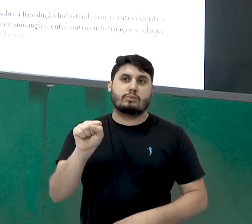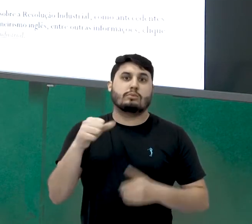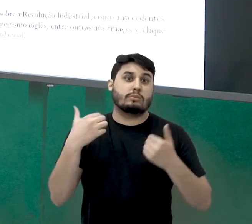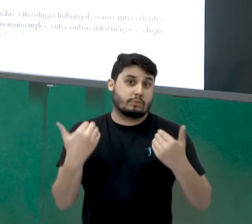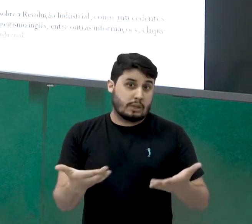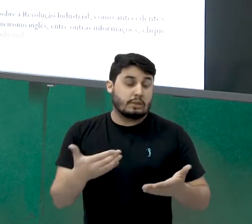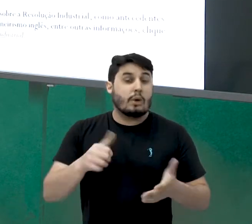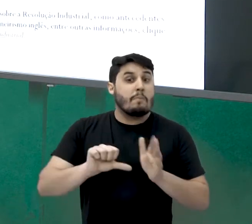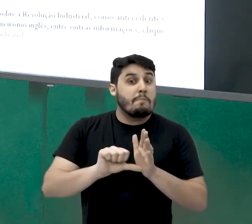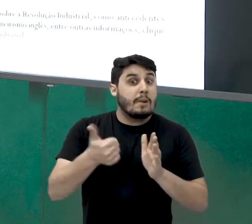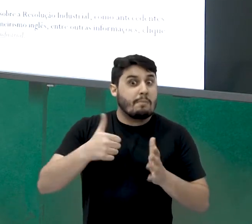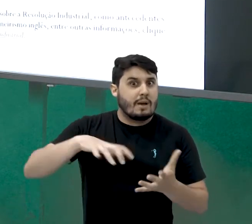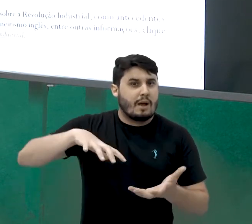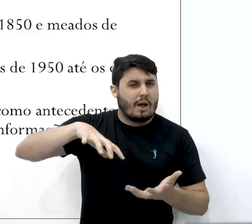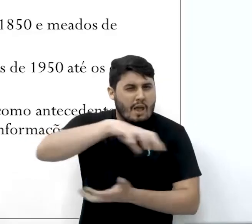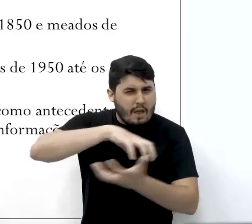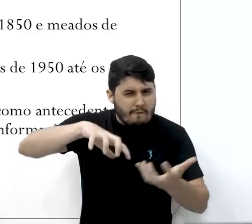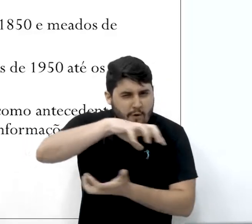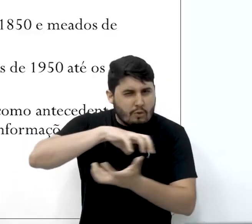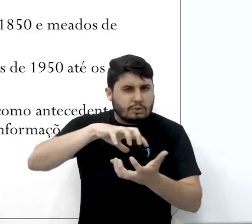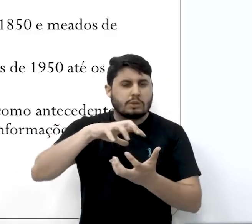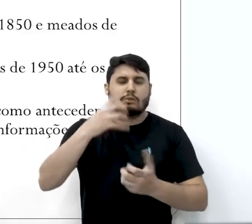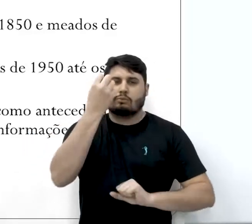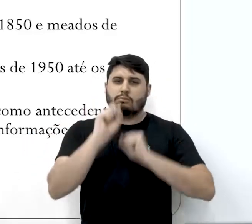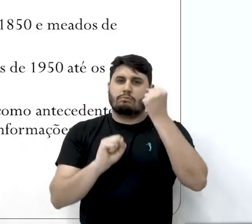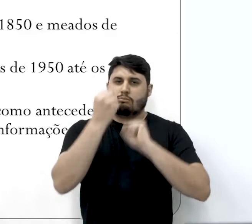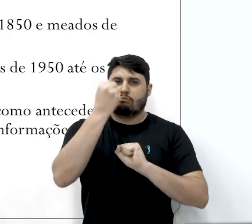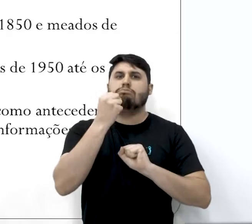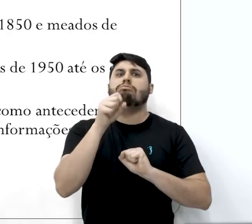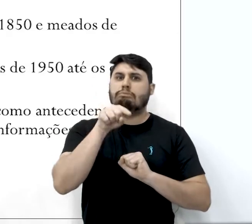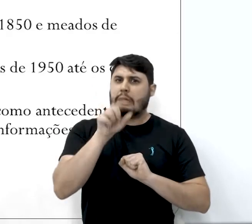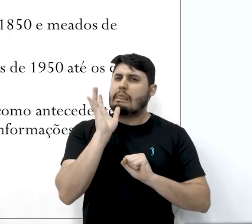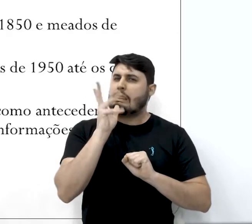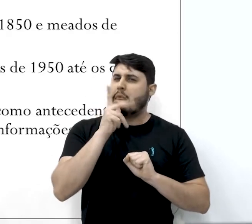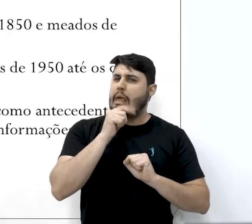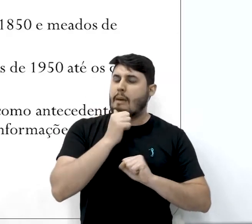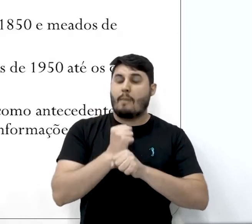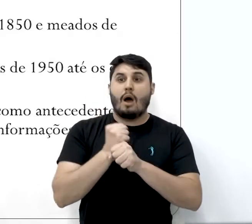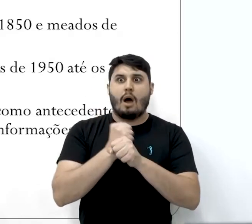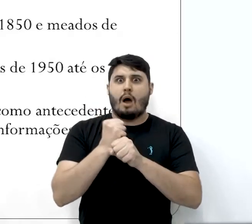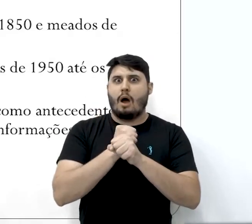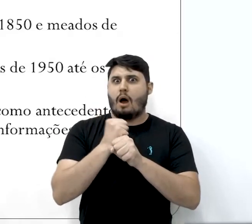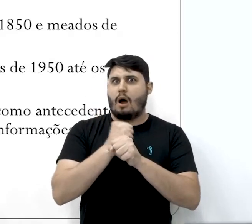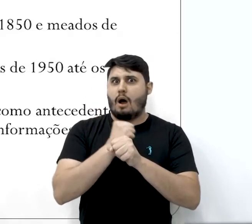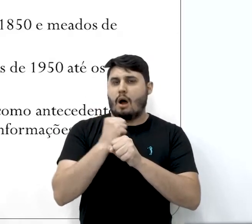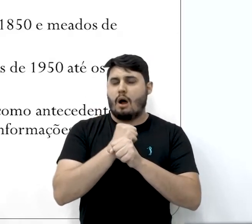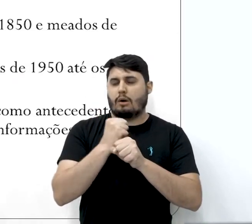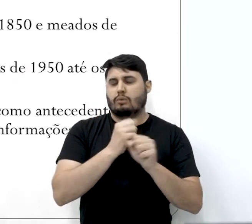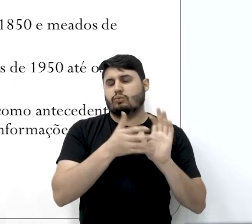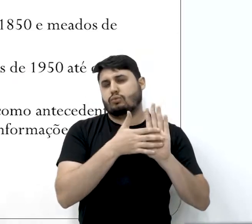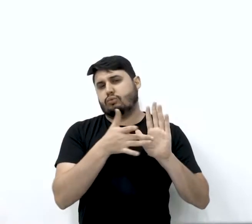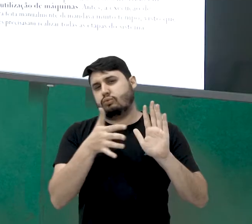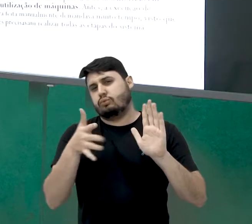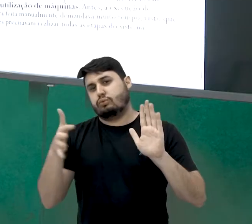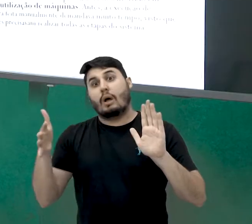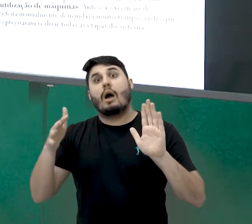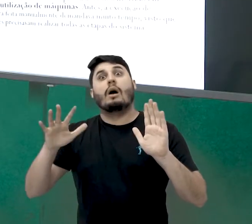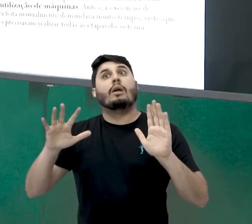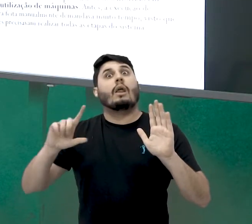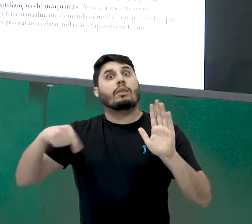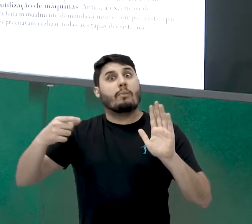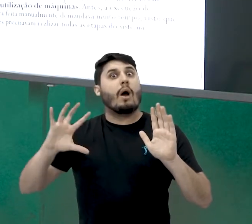revolução industrial, ela se perpetua durante um longo período. Aí depois nós temos uma segunda revolução